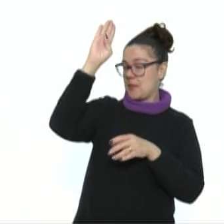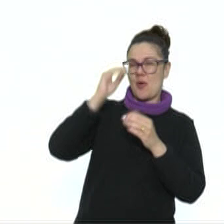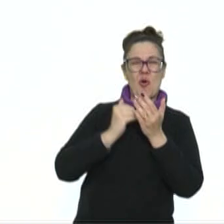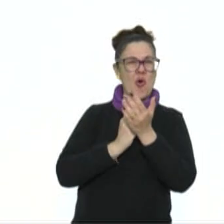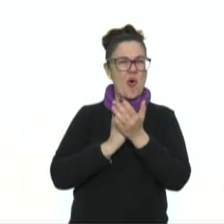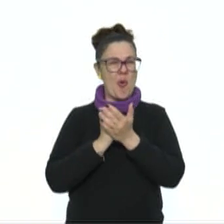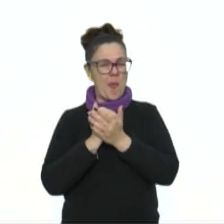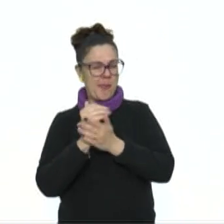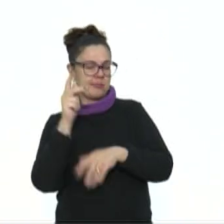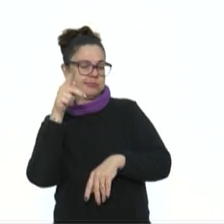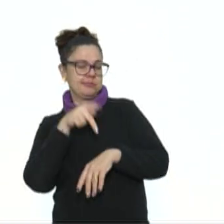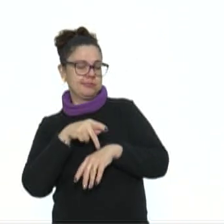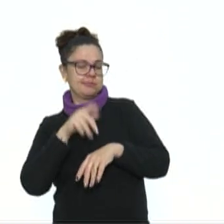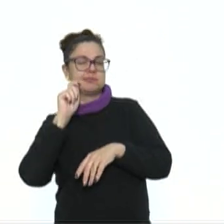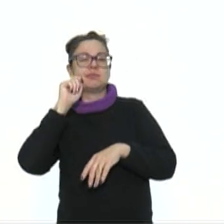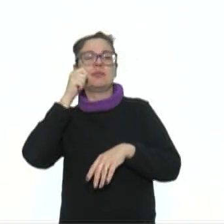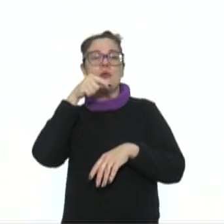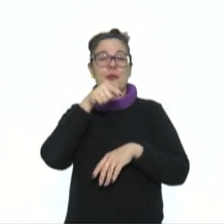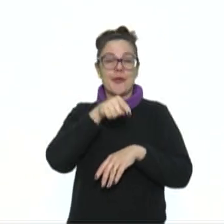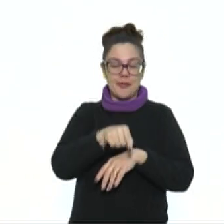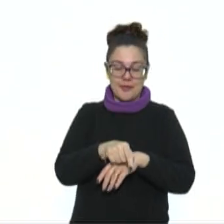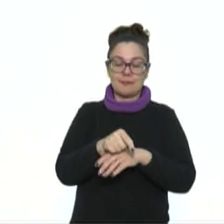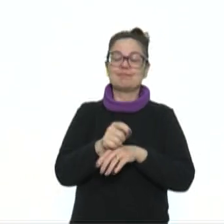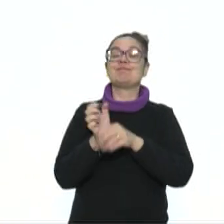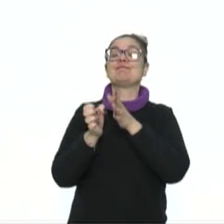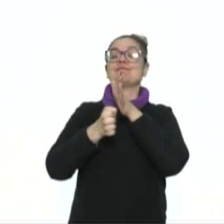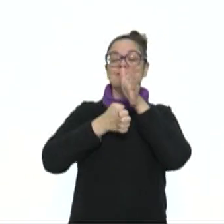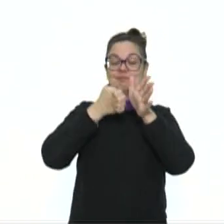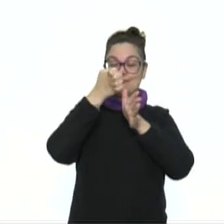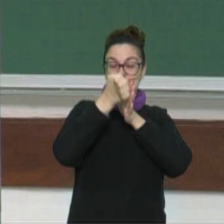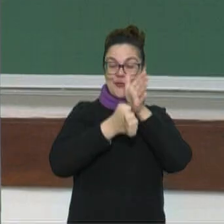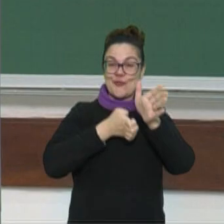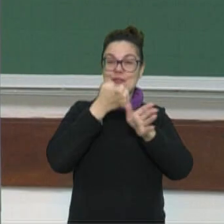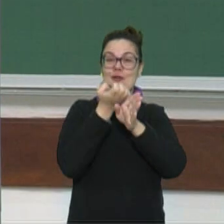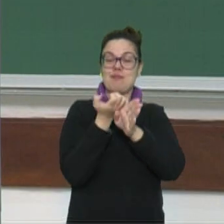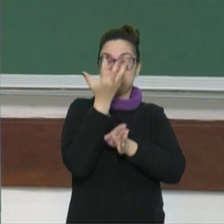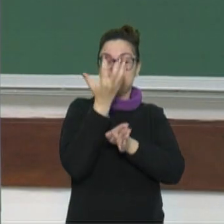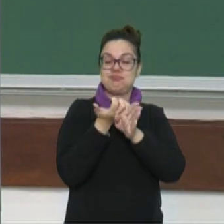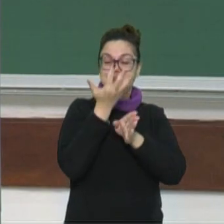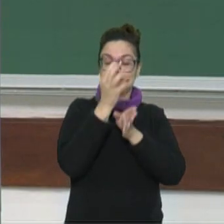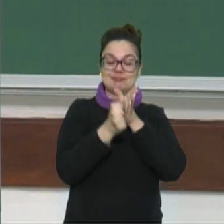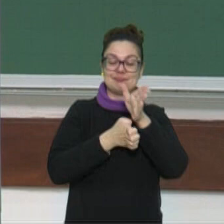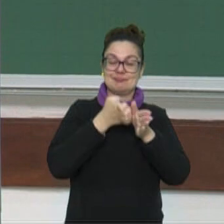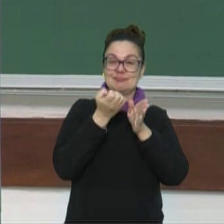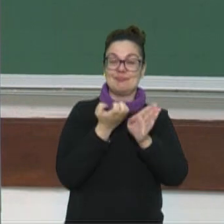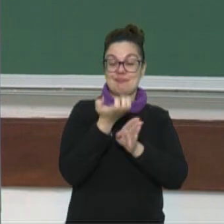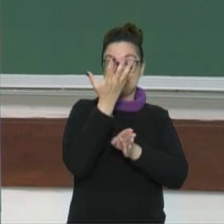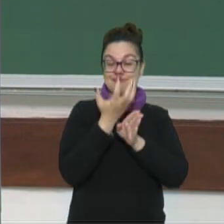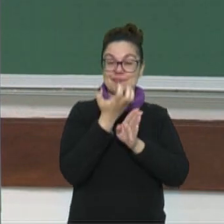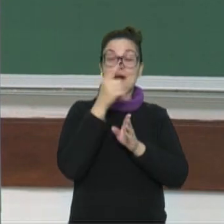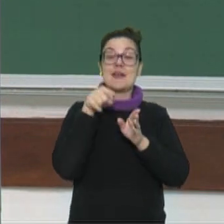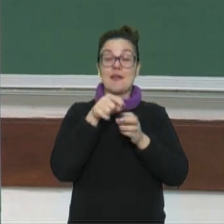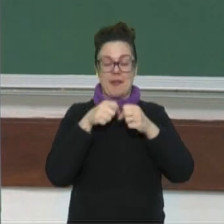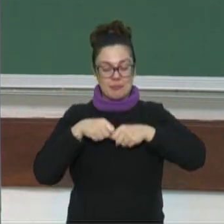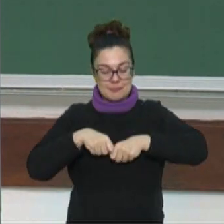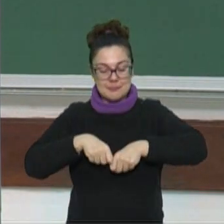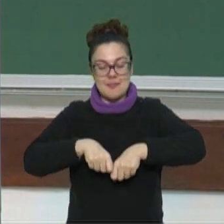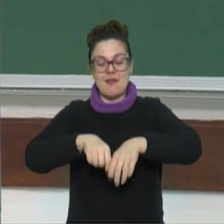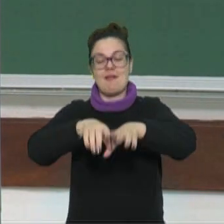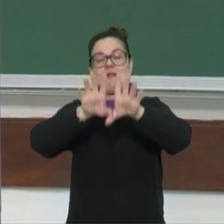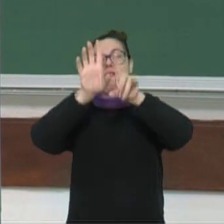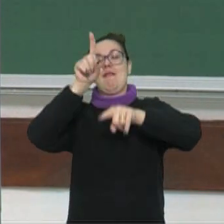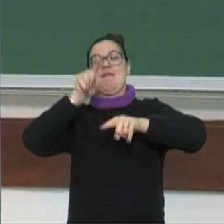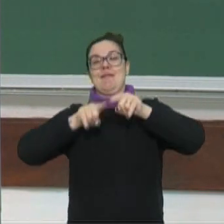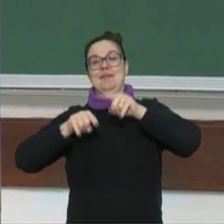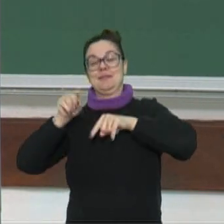do carvão e do uso do vapor, que era a locomotiva a vapor, que vai permitir um grande transporte de mercadorias,